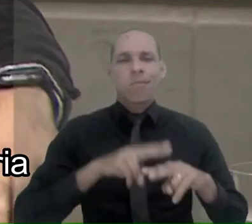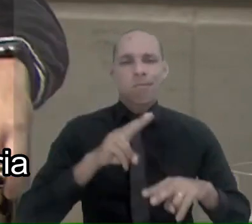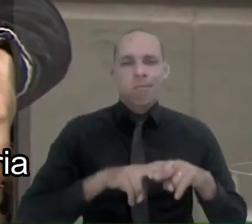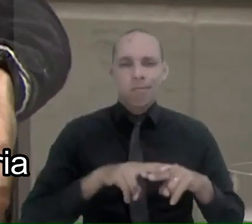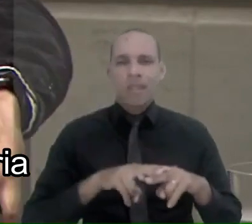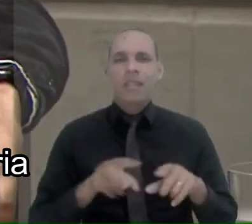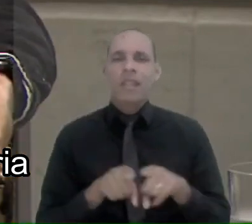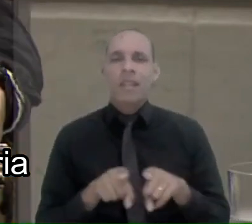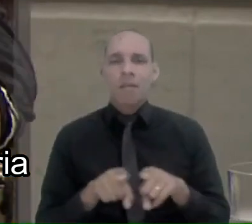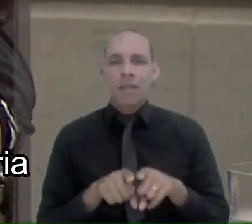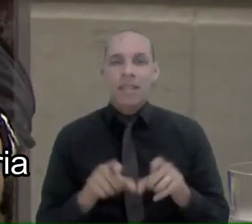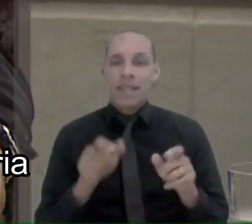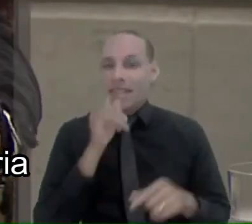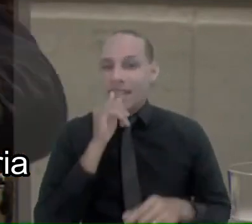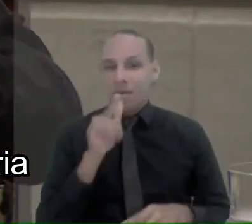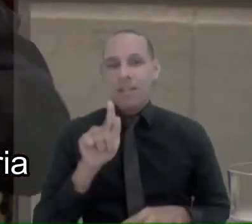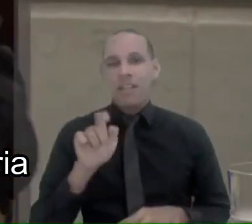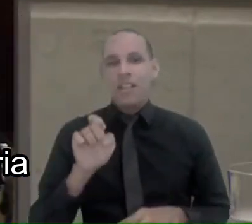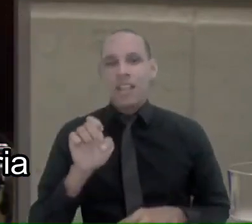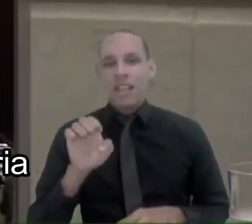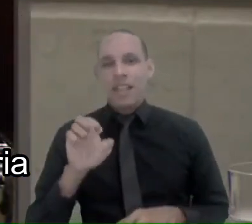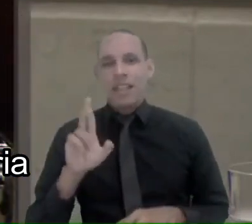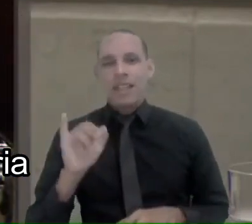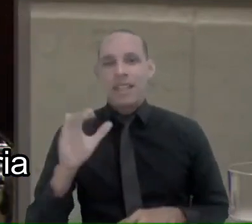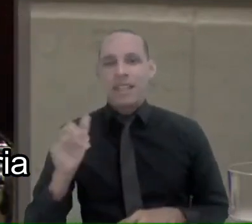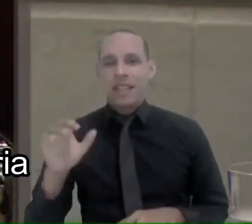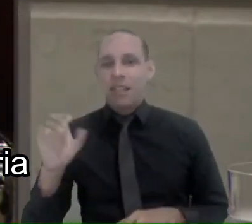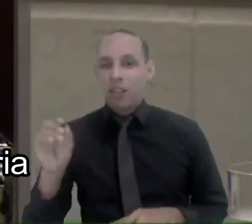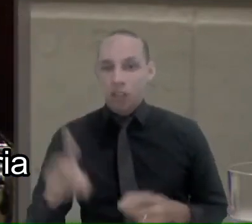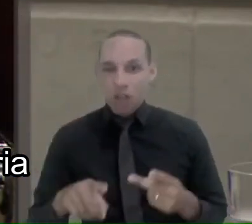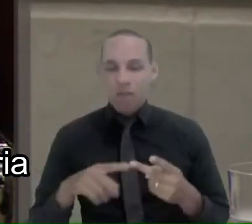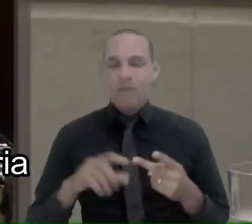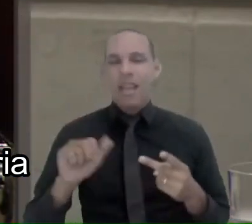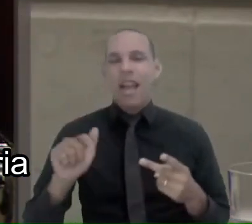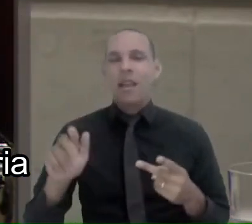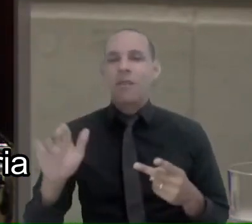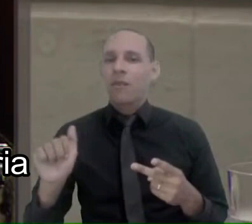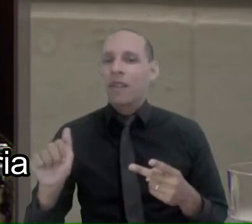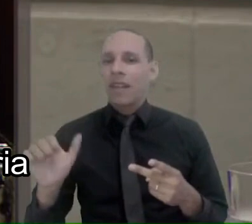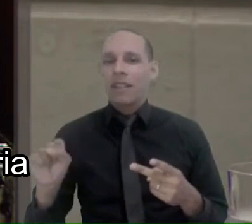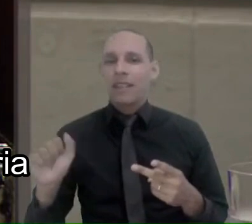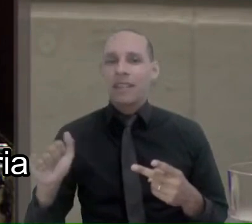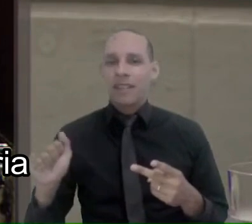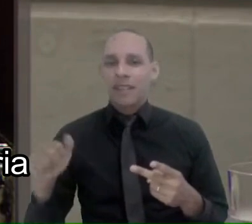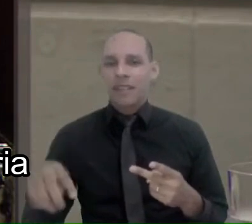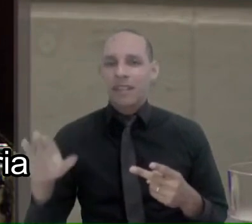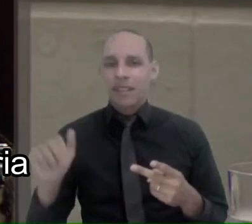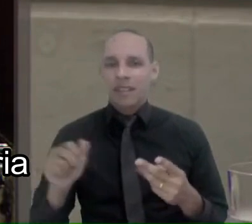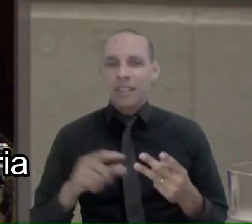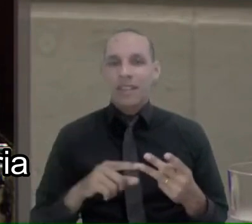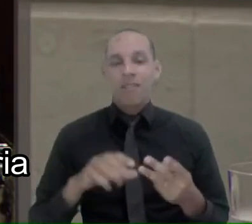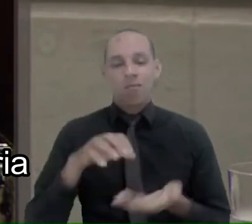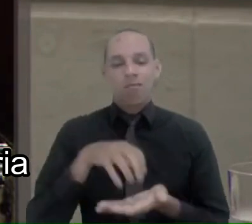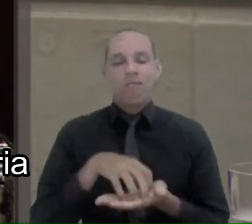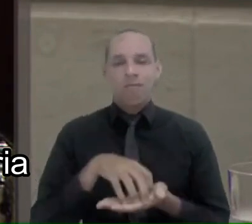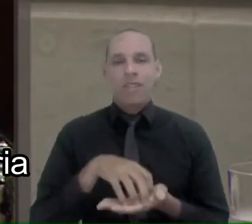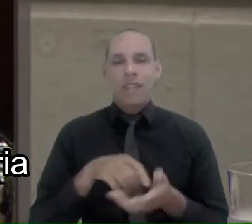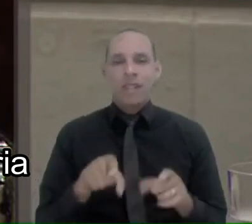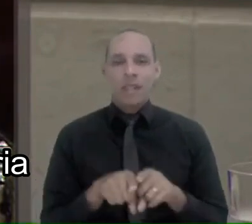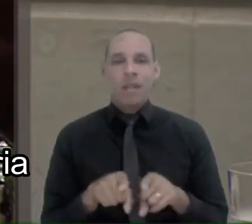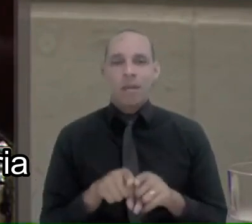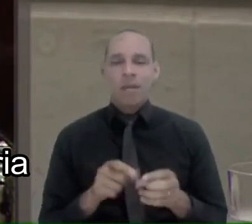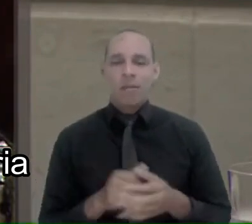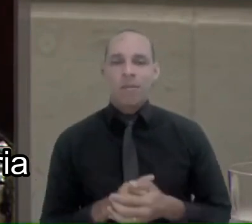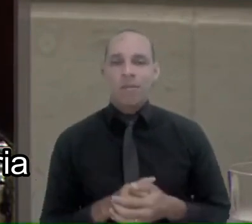de Jericinó, Água Santa e centro da cidade. Tá? Pode passar, por favor. Aqui eu trago